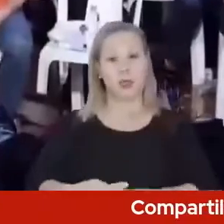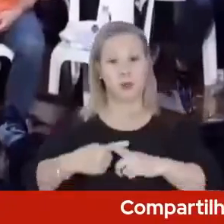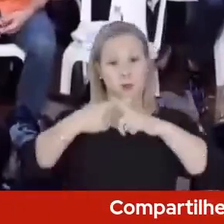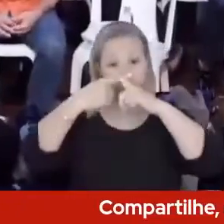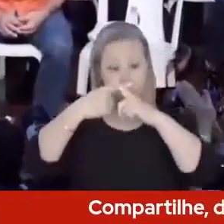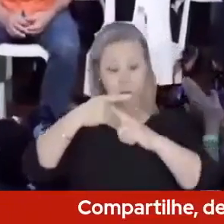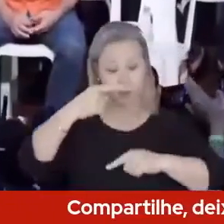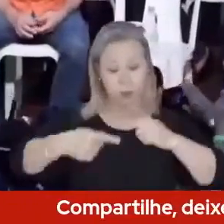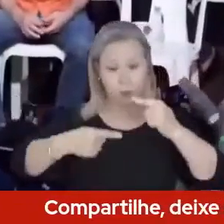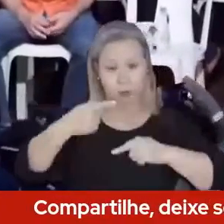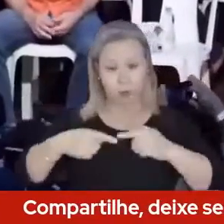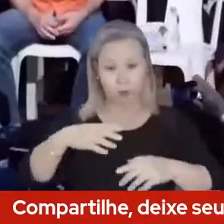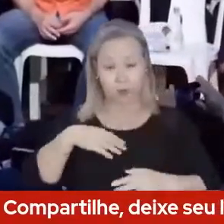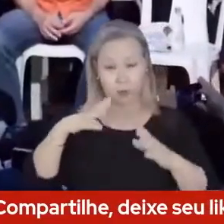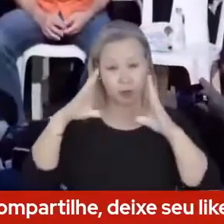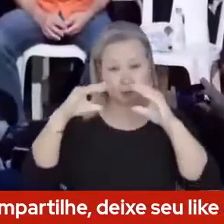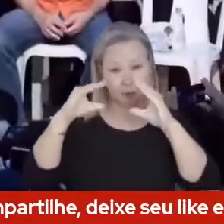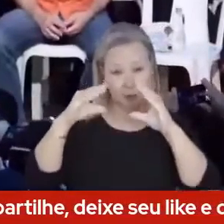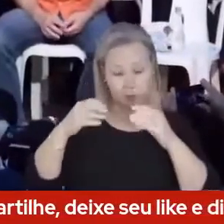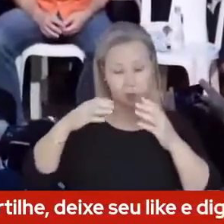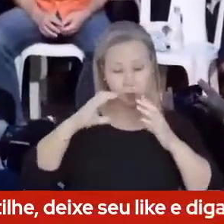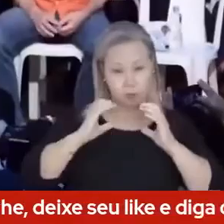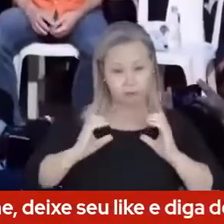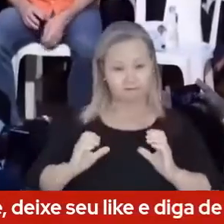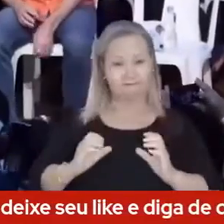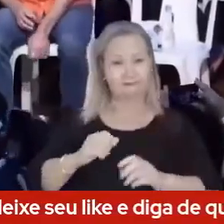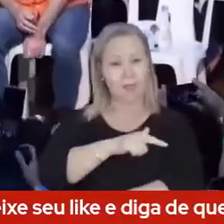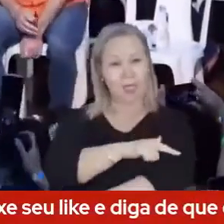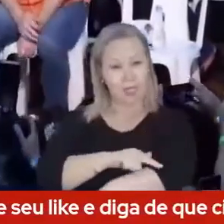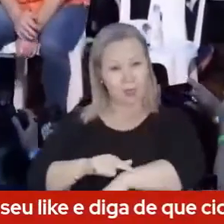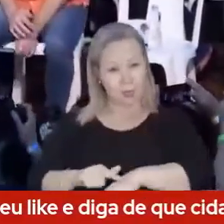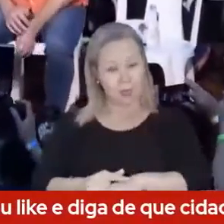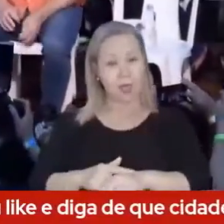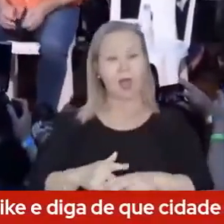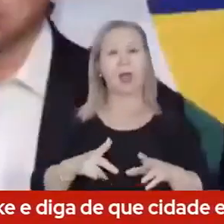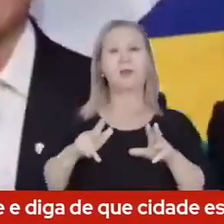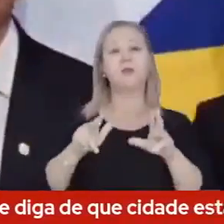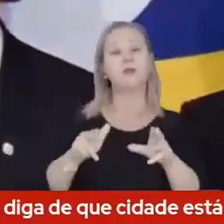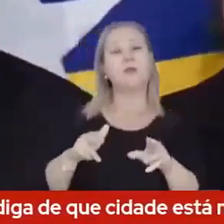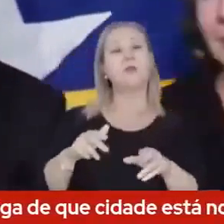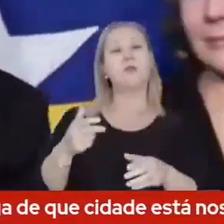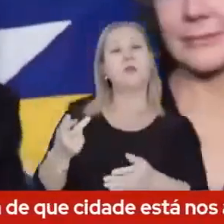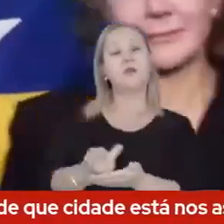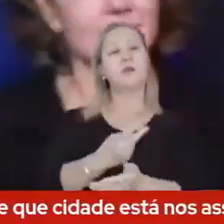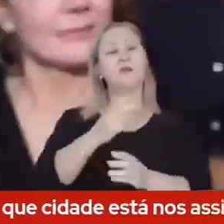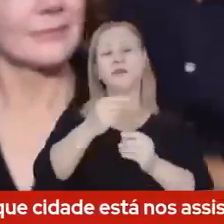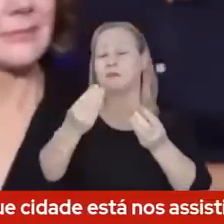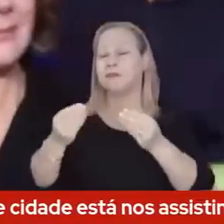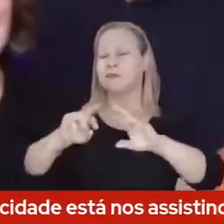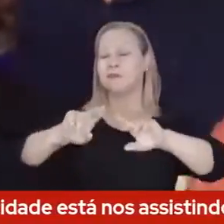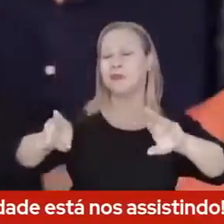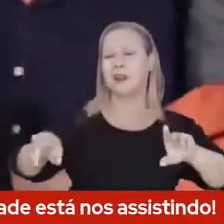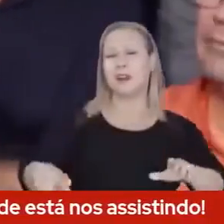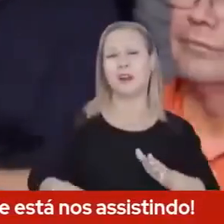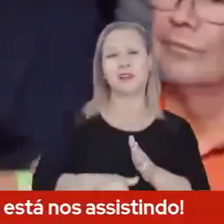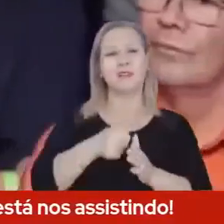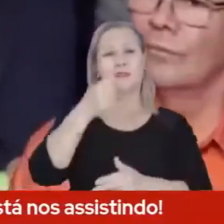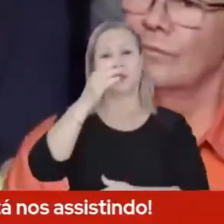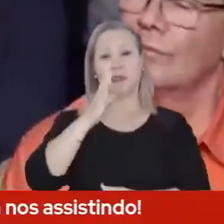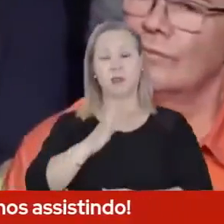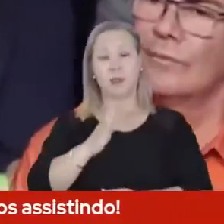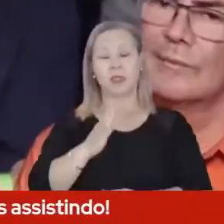madura, de forma civilizada, como aconteceu tantas vezes no Brasil. Eu fui muitas